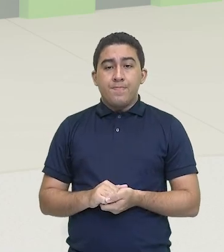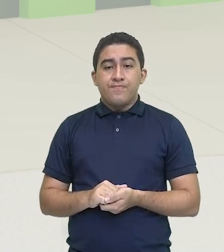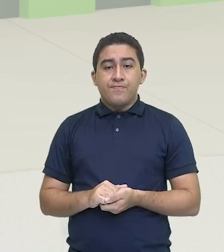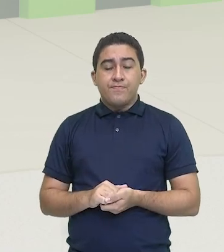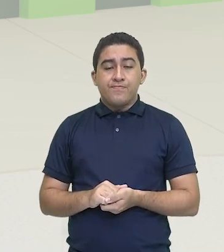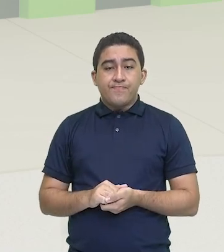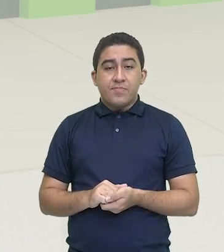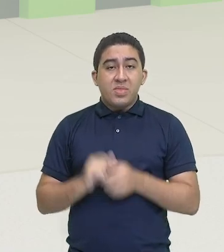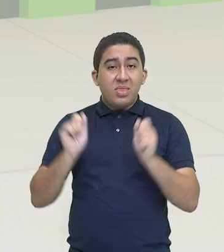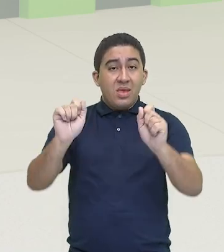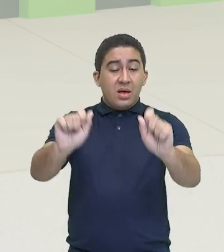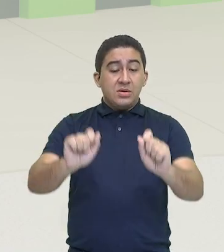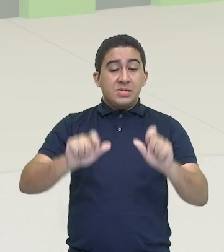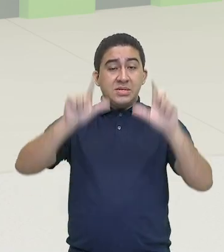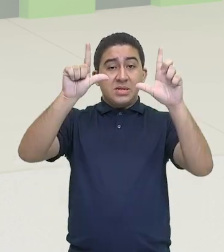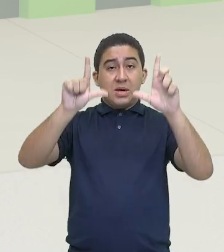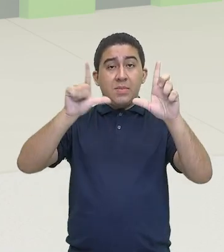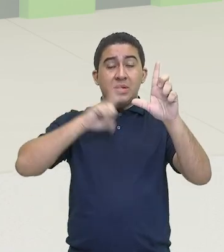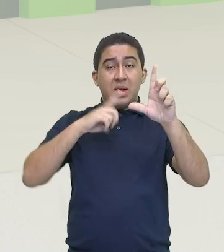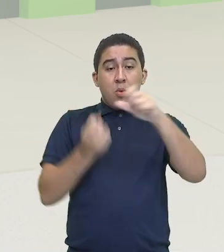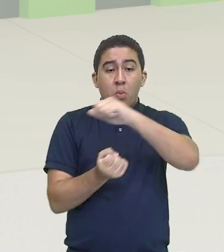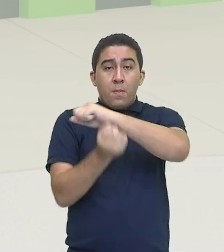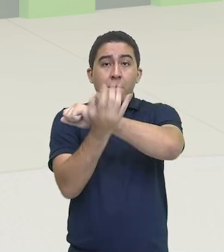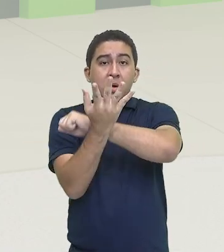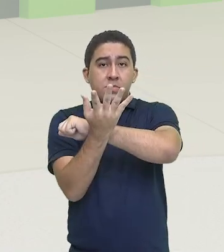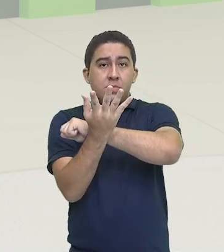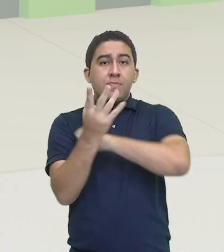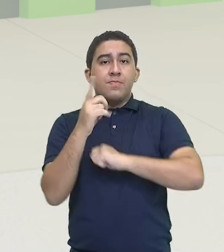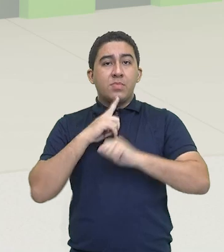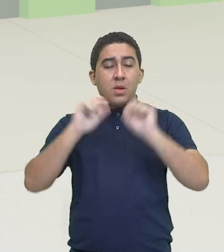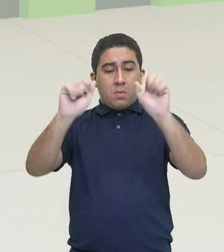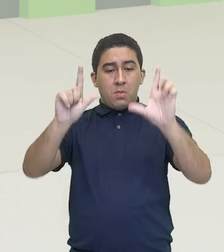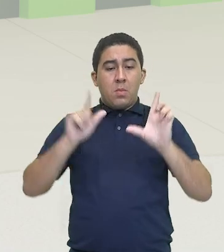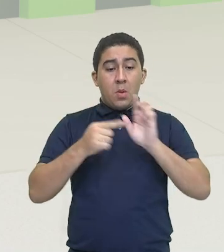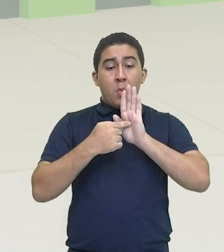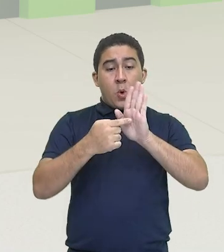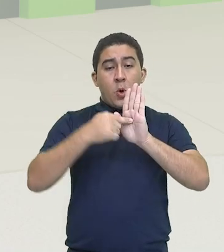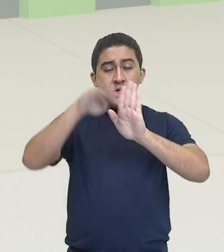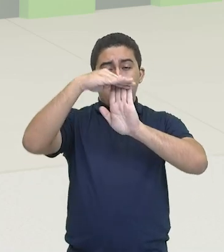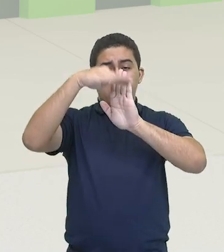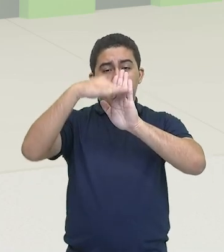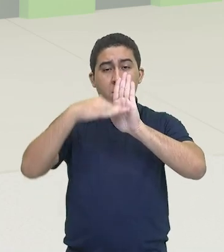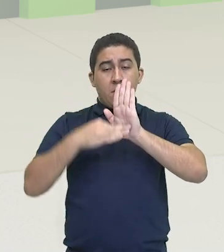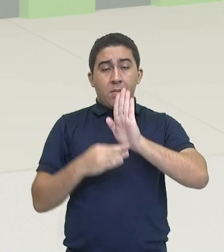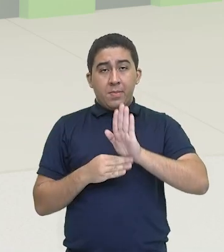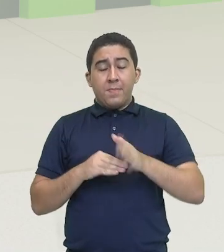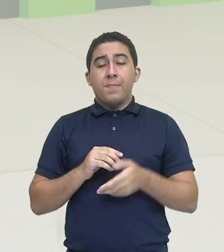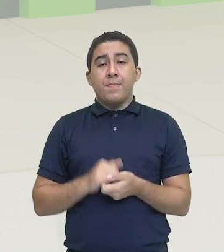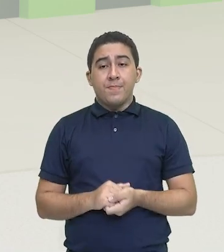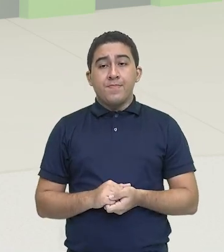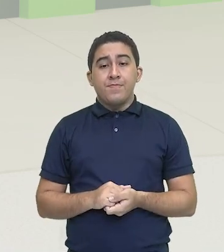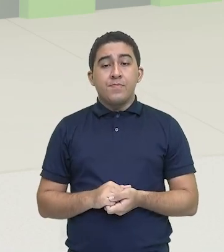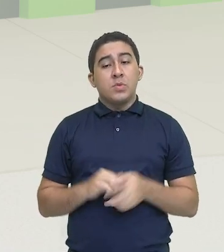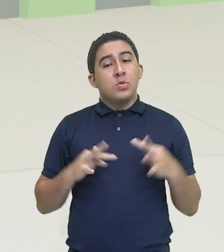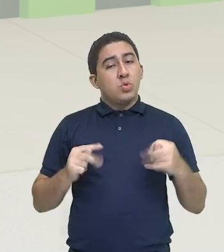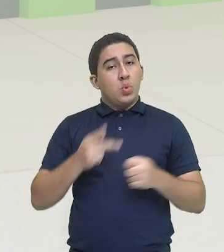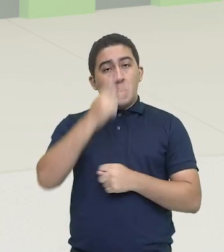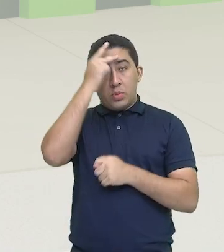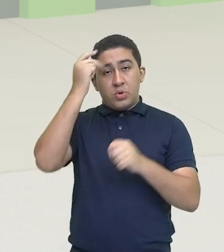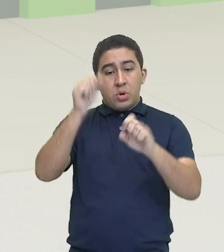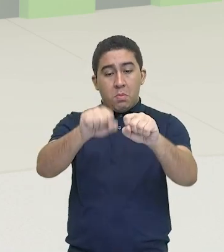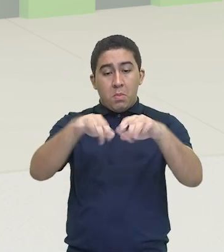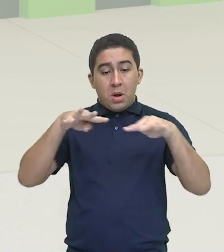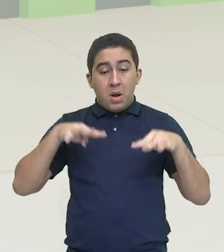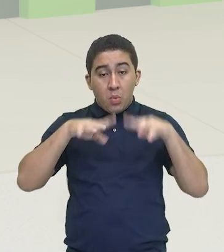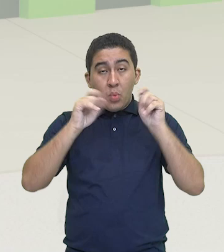em cima, olha só, uma apresentação, PowerPoint, e todas essas pessoas